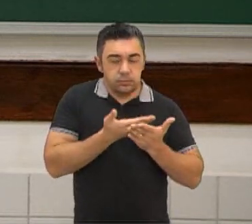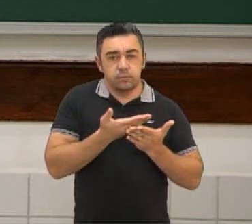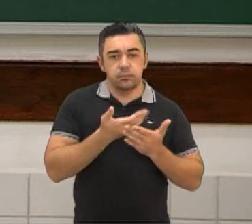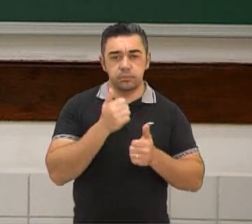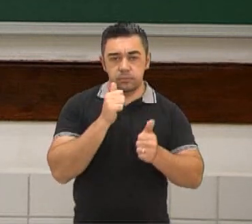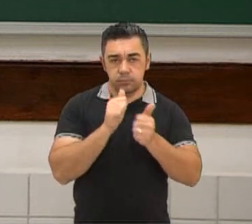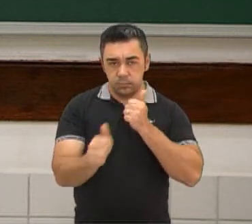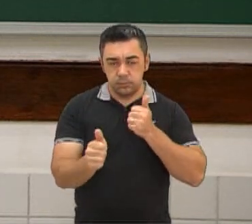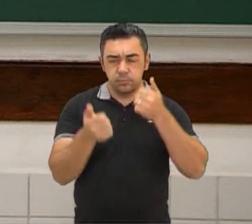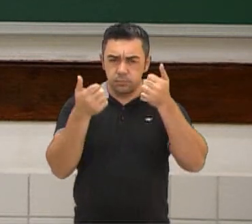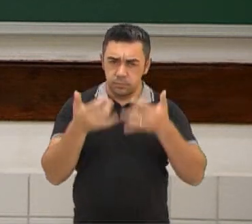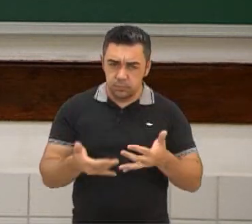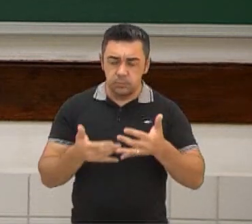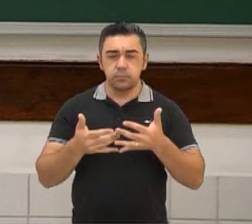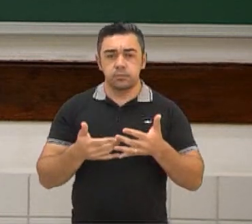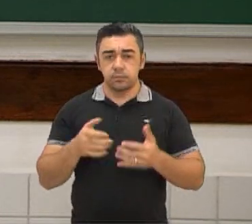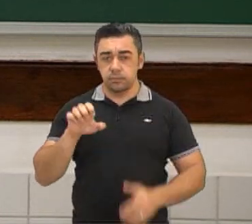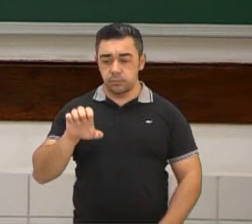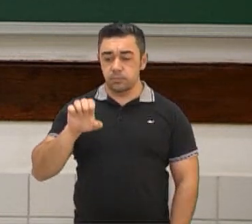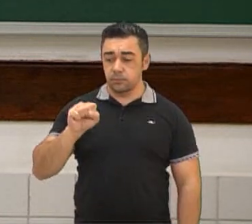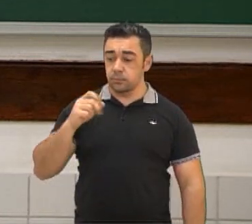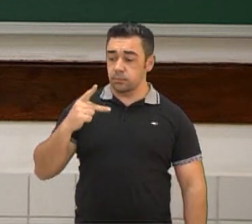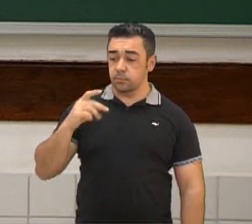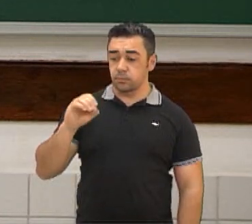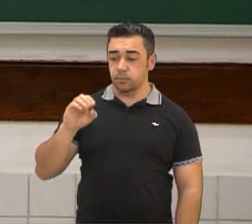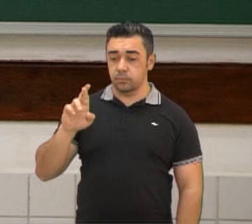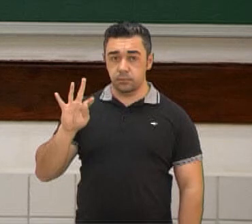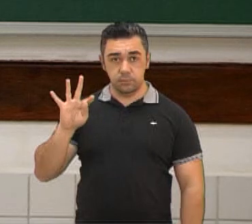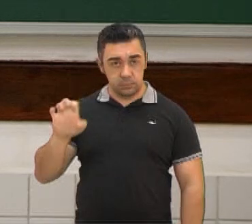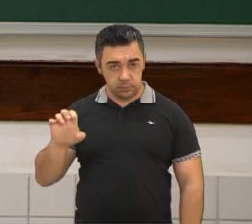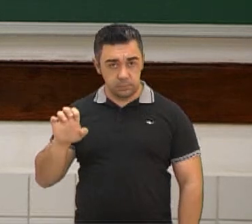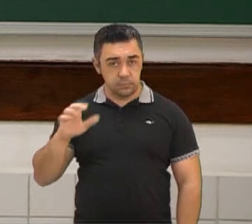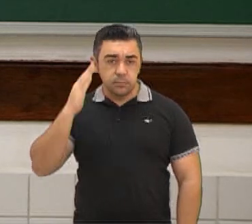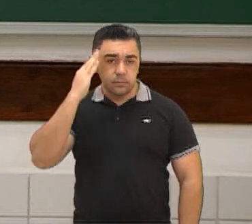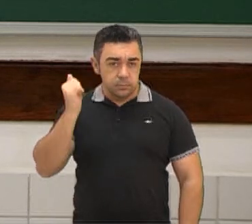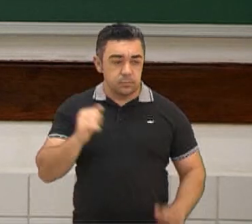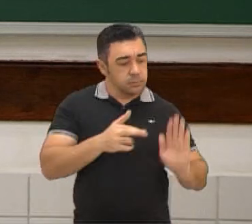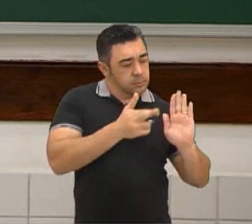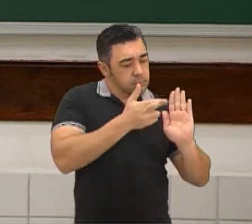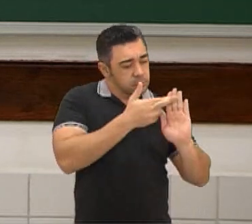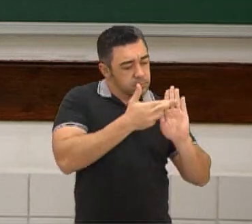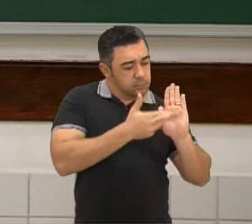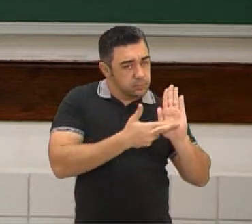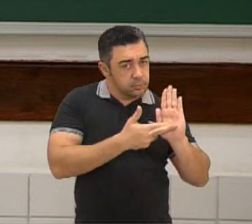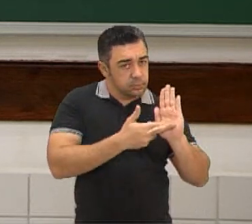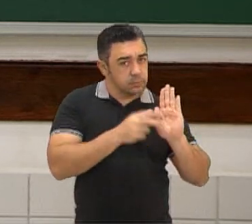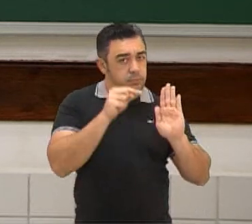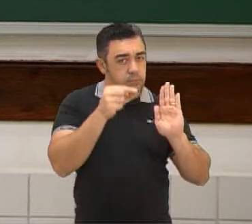e quando a gente fala sobre esporte, essa regulamentação